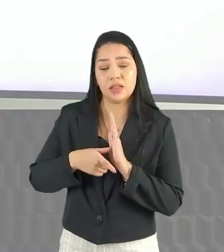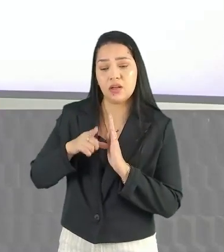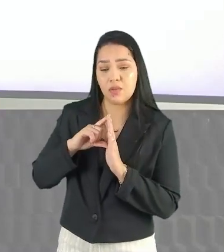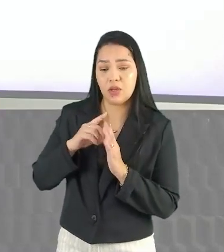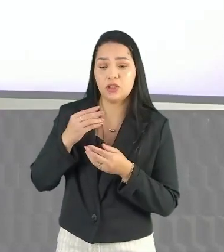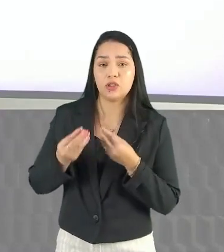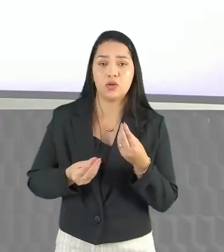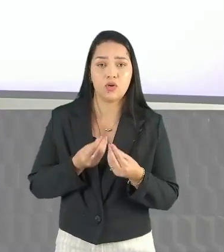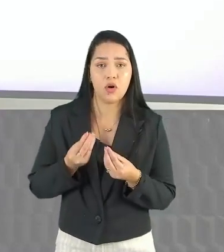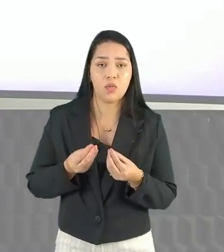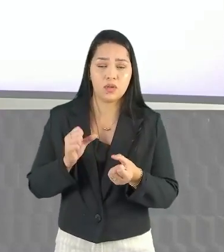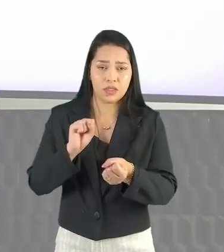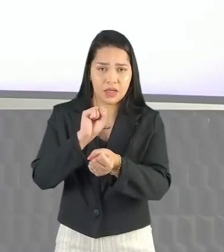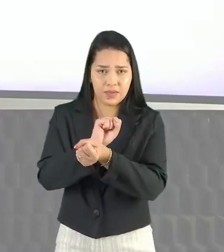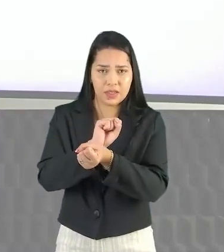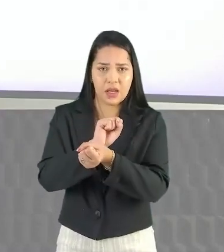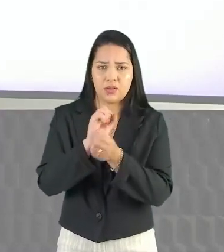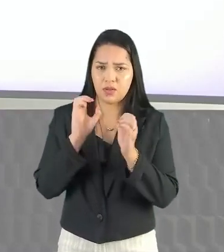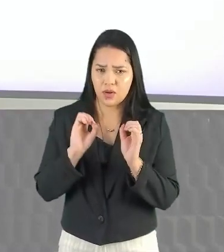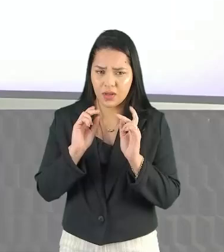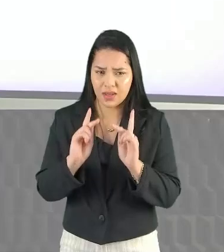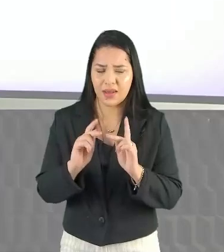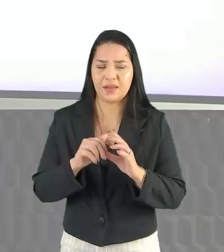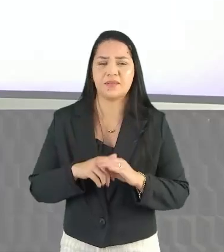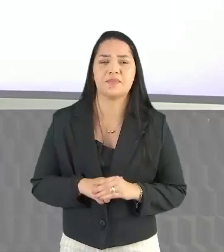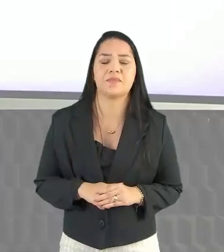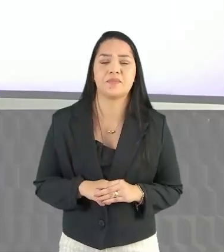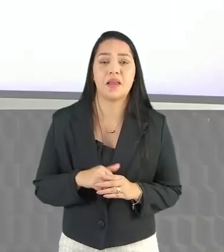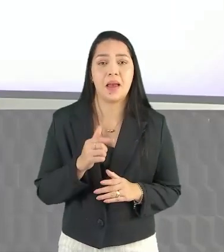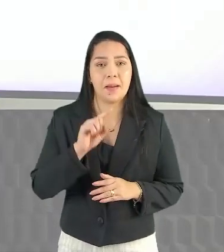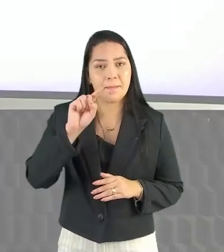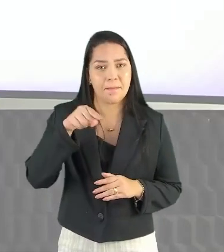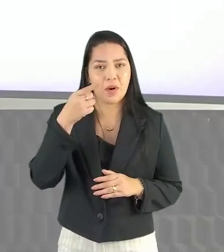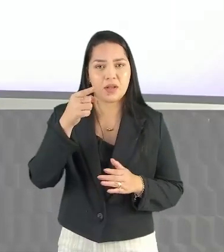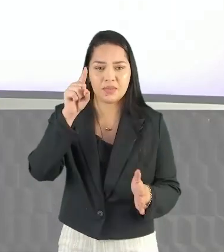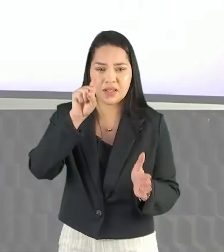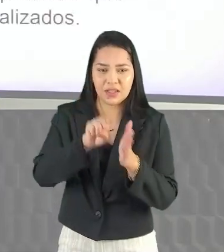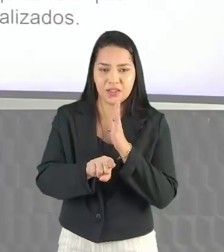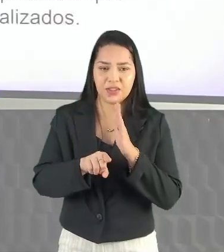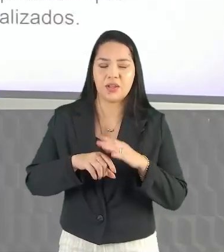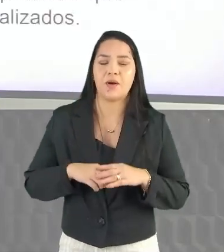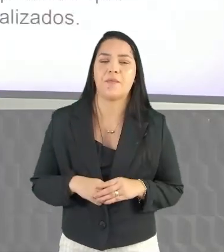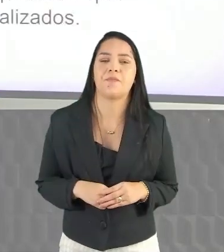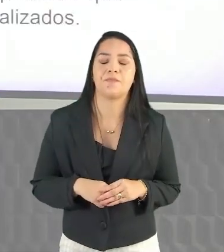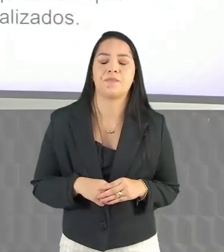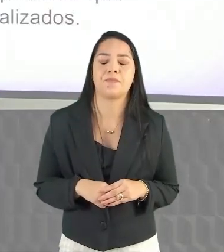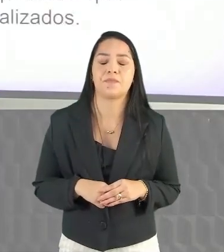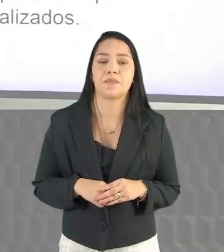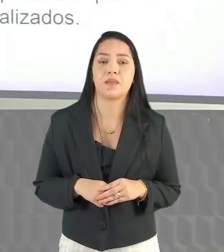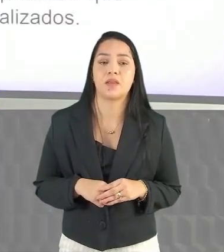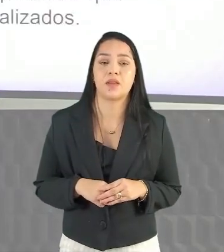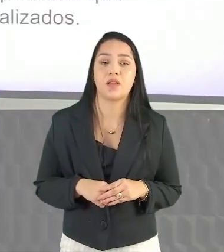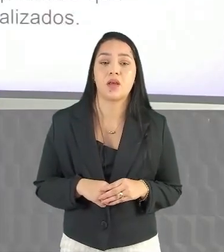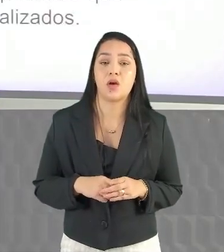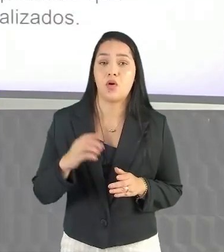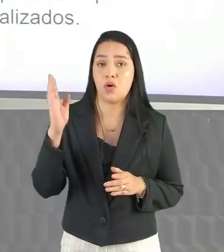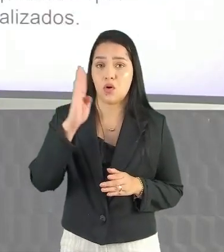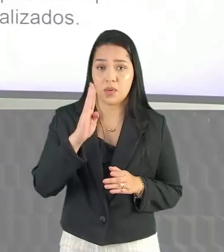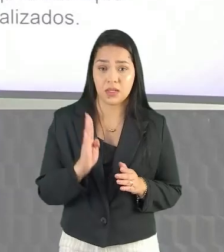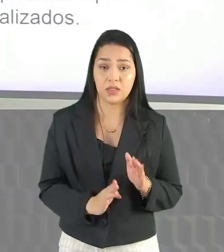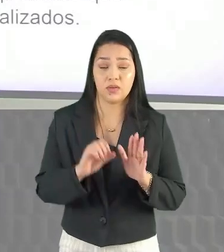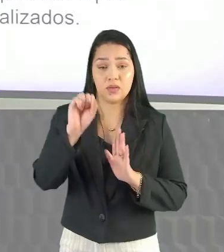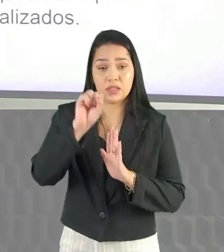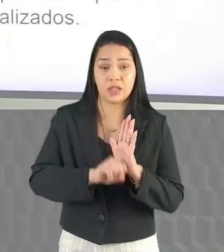com os escravizados. Ok? Vamos para a nossa próxima questão. E aqui o Brasil no